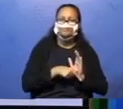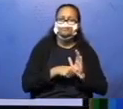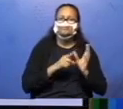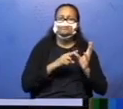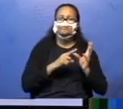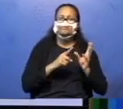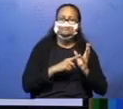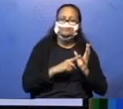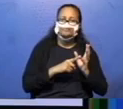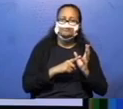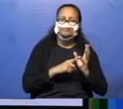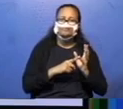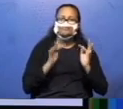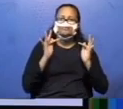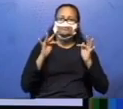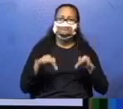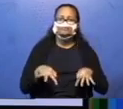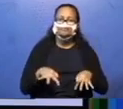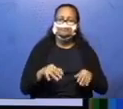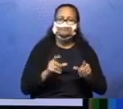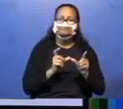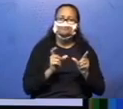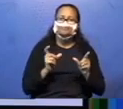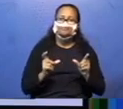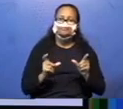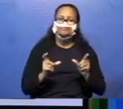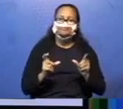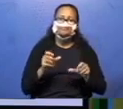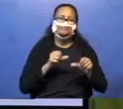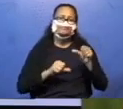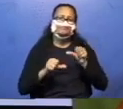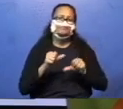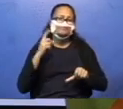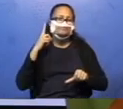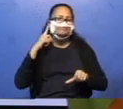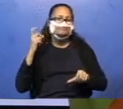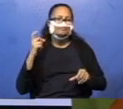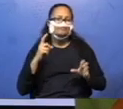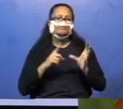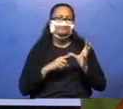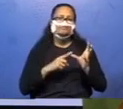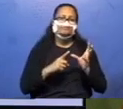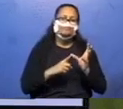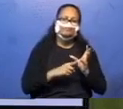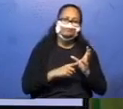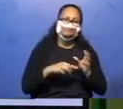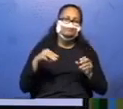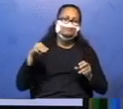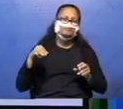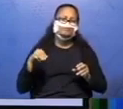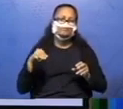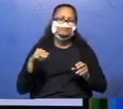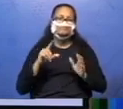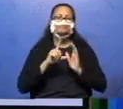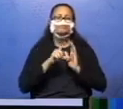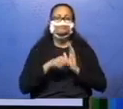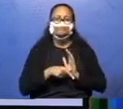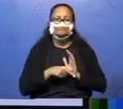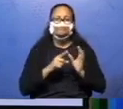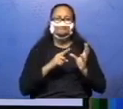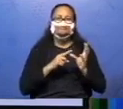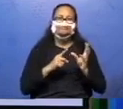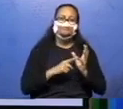de sílaba, altera o som das vogais. O M, depois de vogal e em final